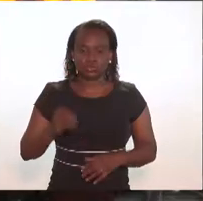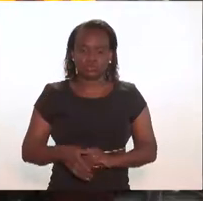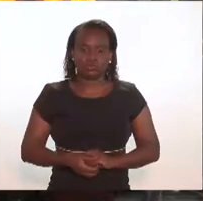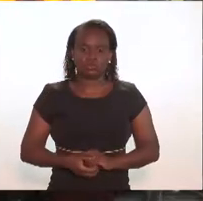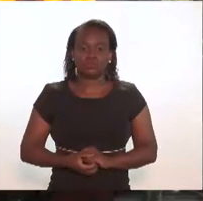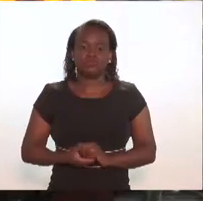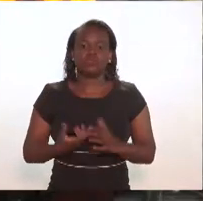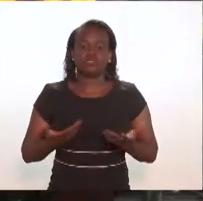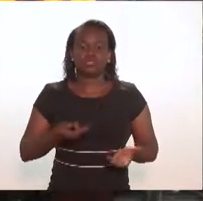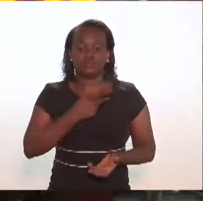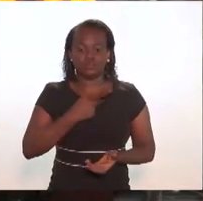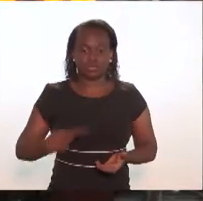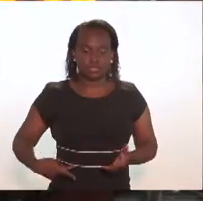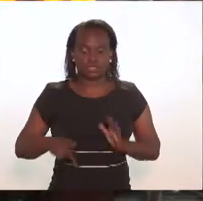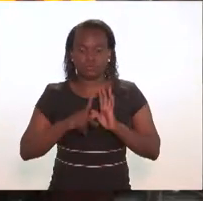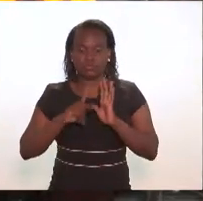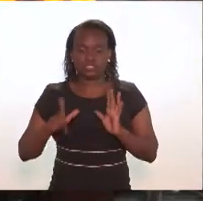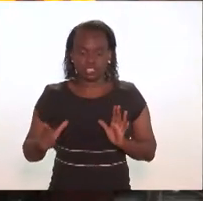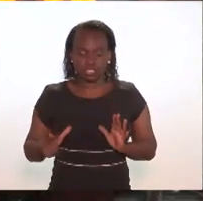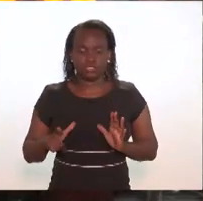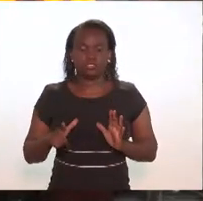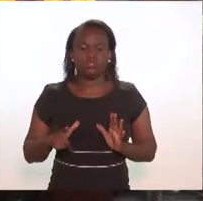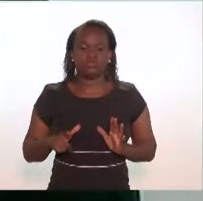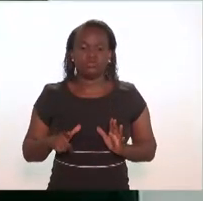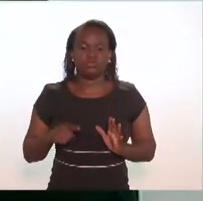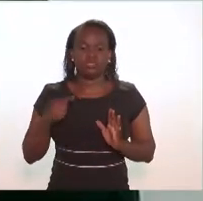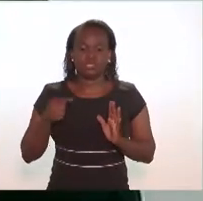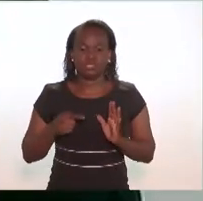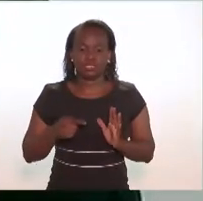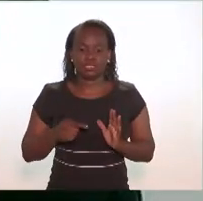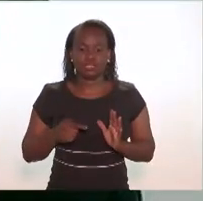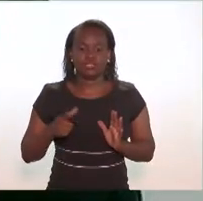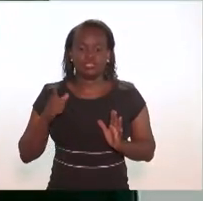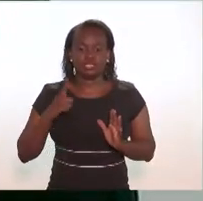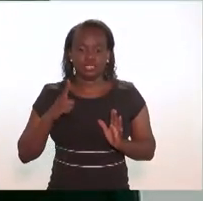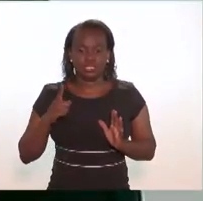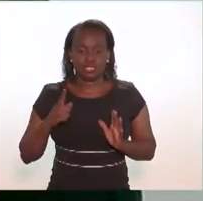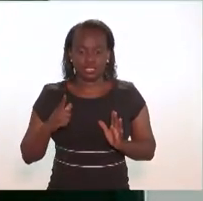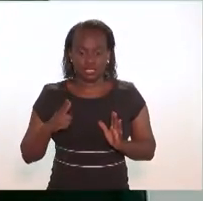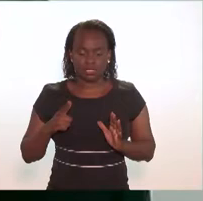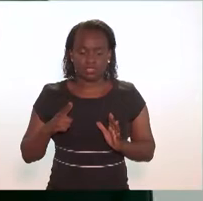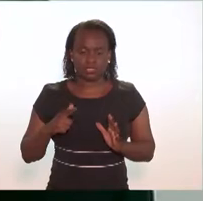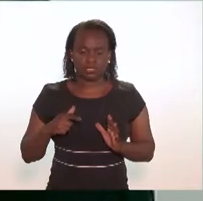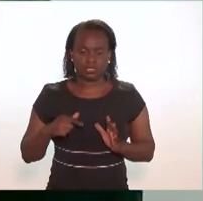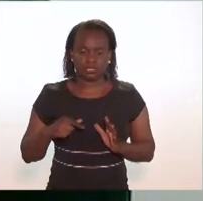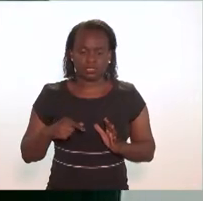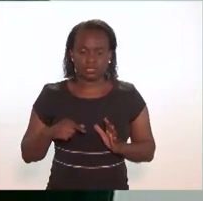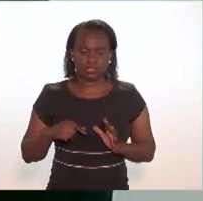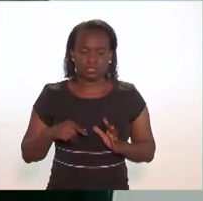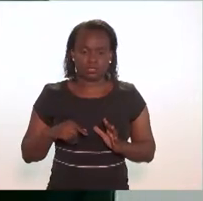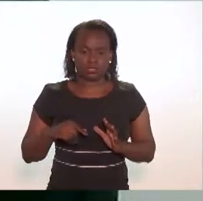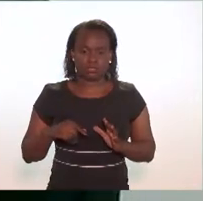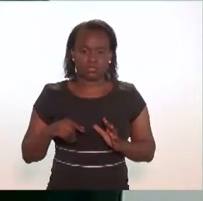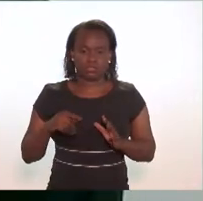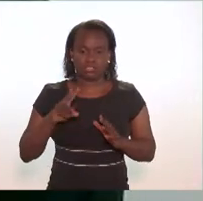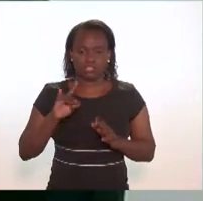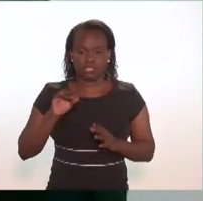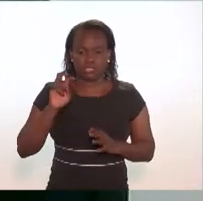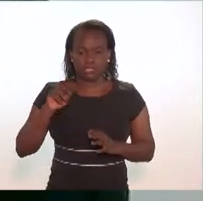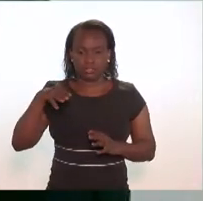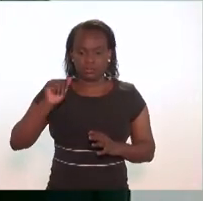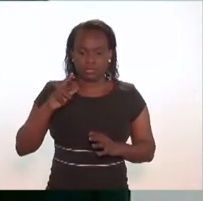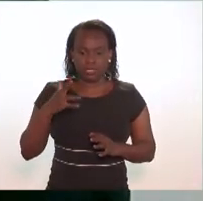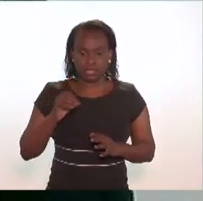Senhor presidente, esse projeto, aliás, ele recebeu parecer no dia 5 de março de